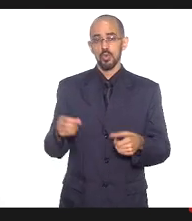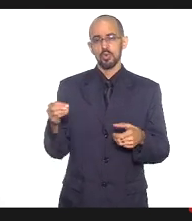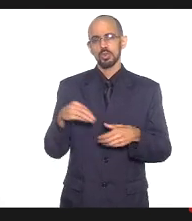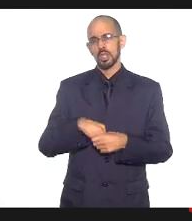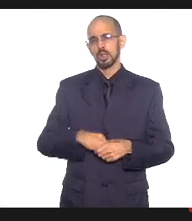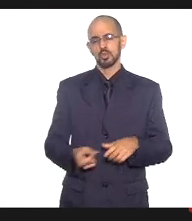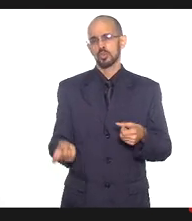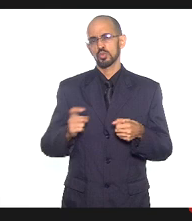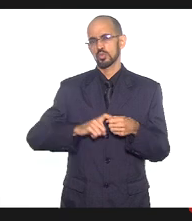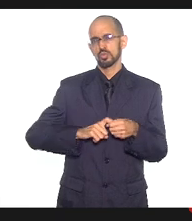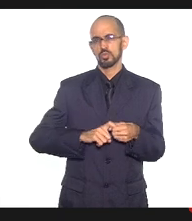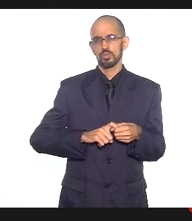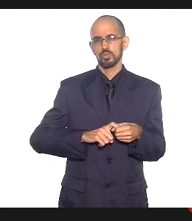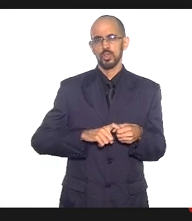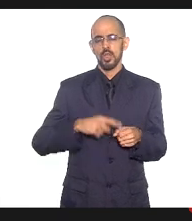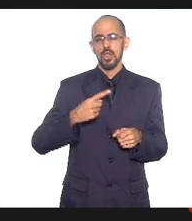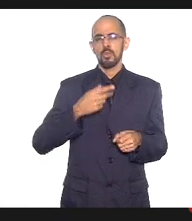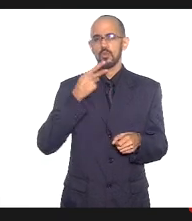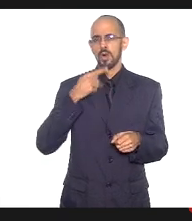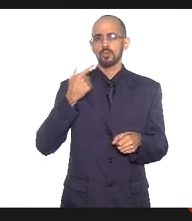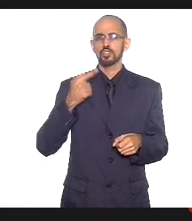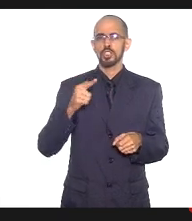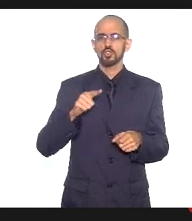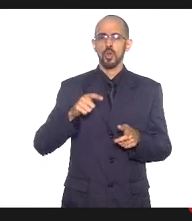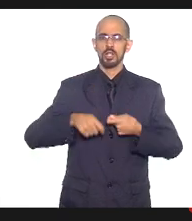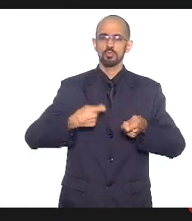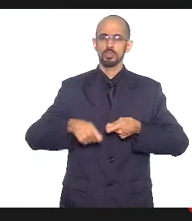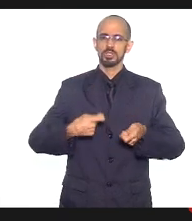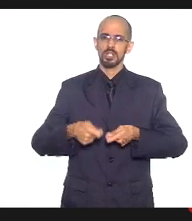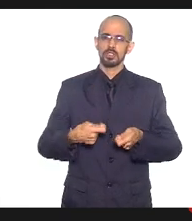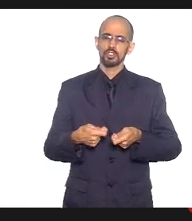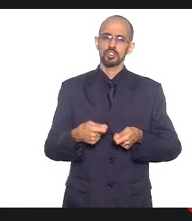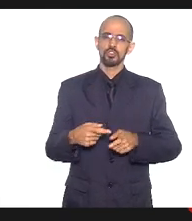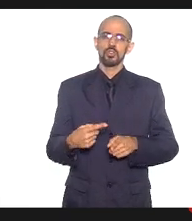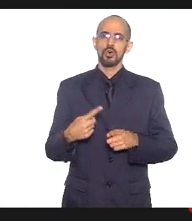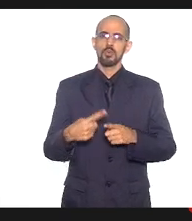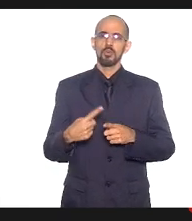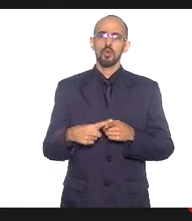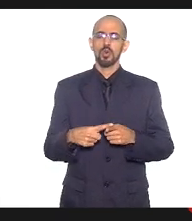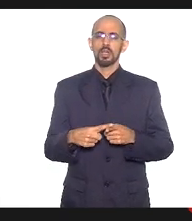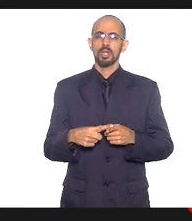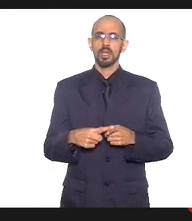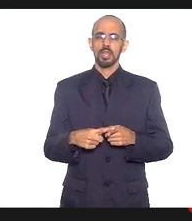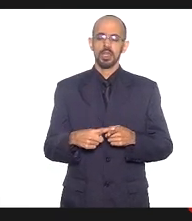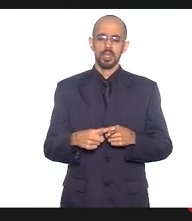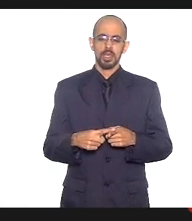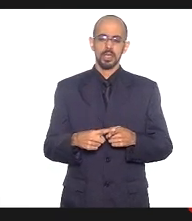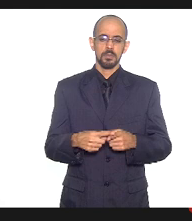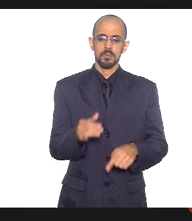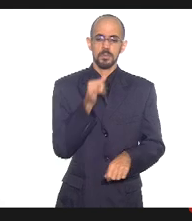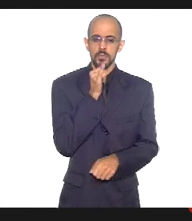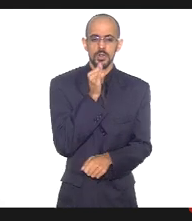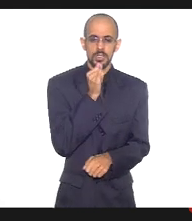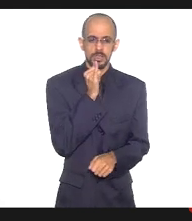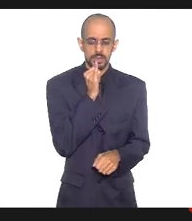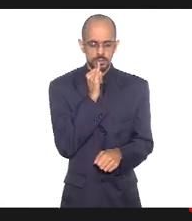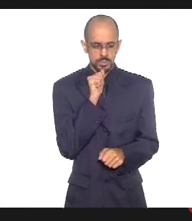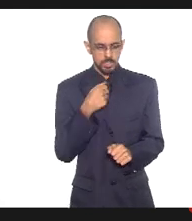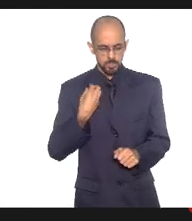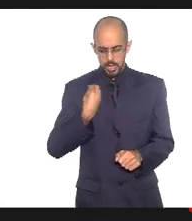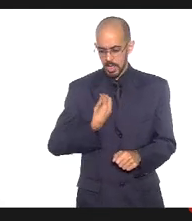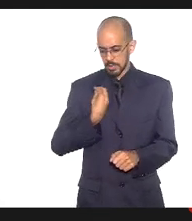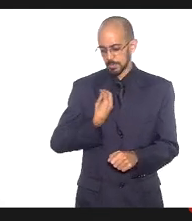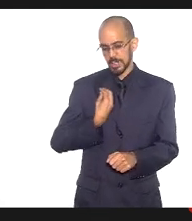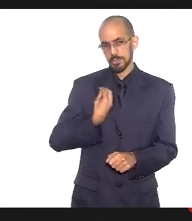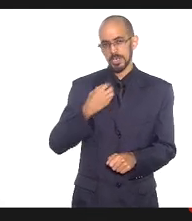digo gestor administrativo e operacional, para tais atividades já estariam englobadas como, por exemplo, a apuração das participações